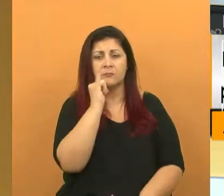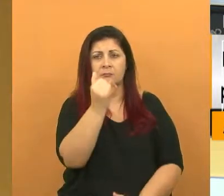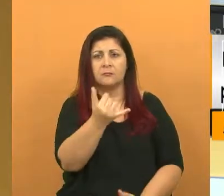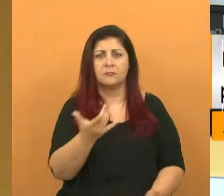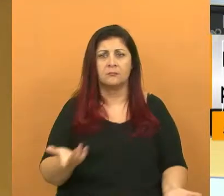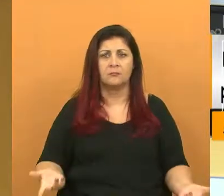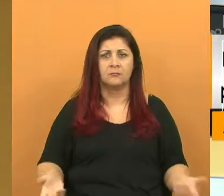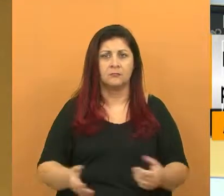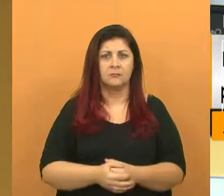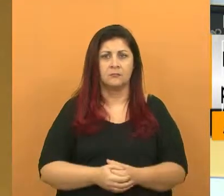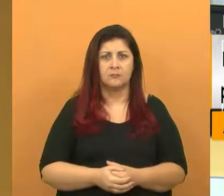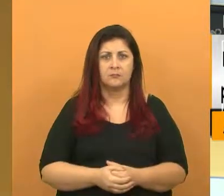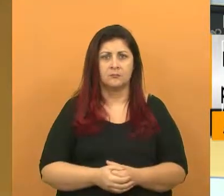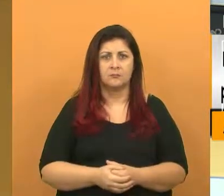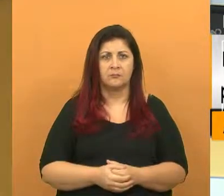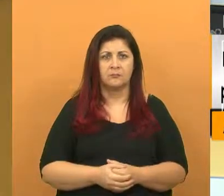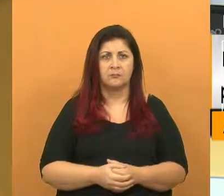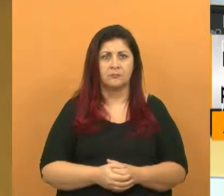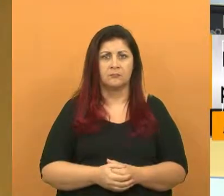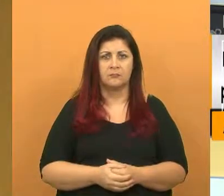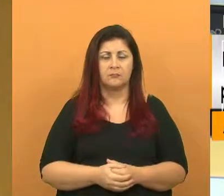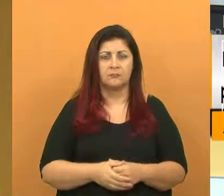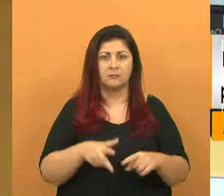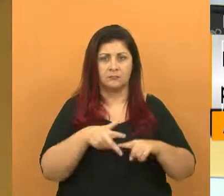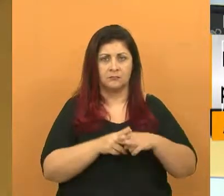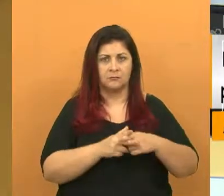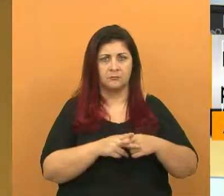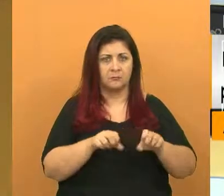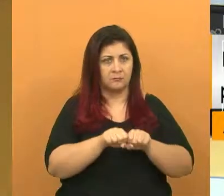Que a máquina está quebrada.